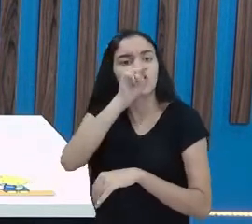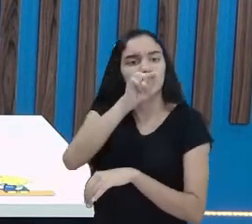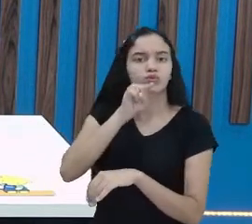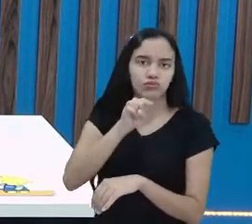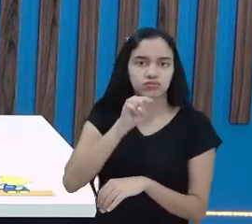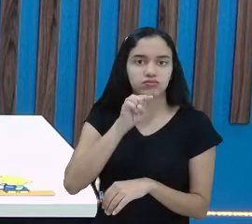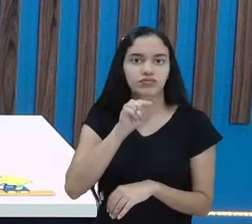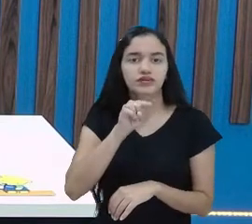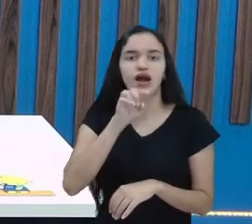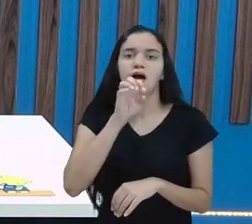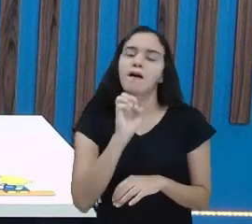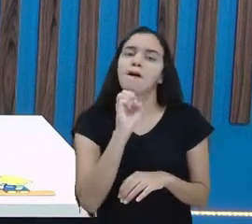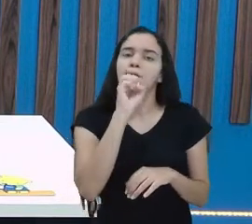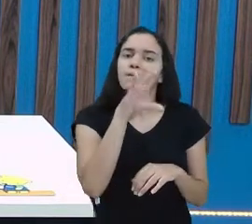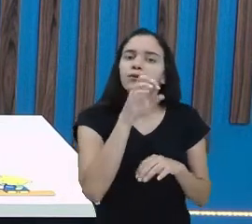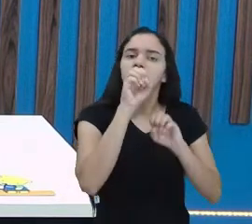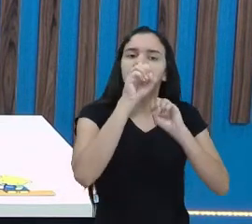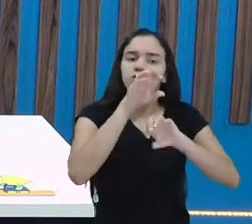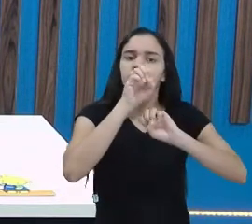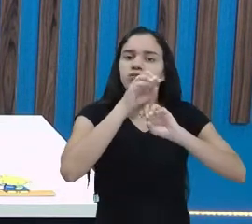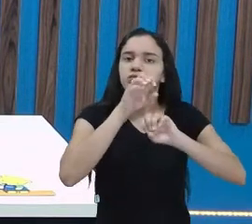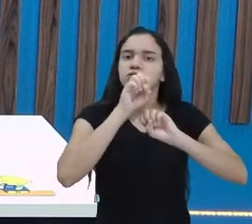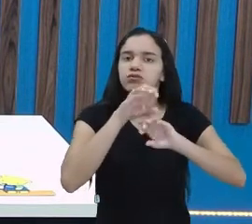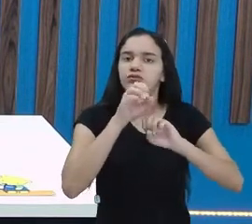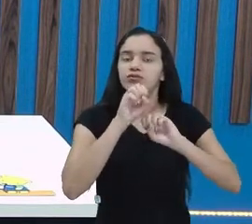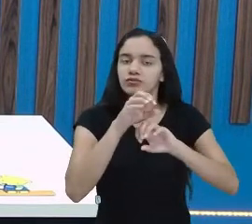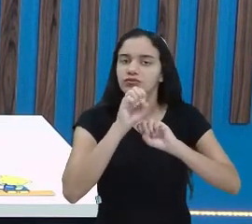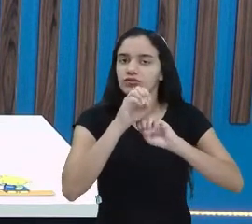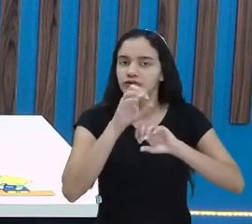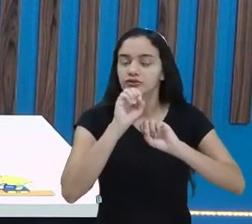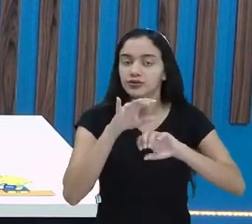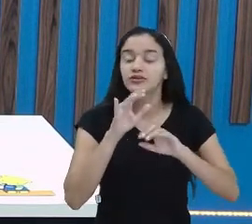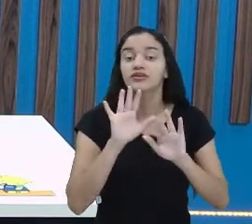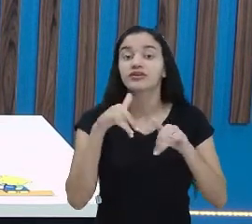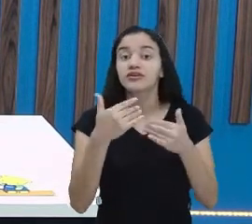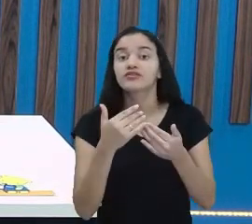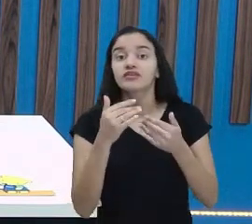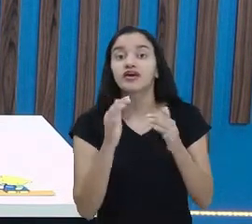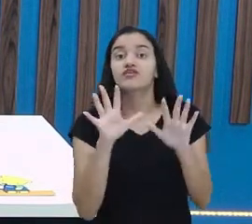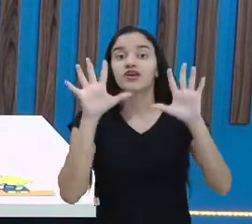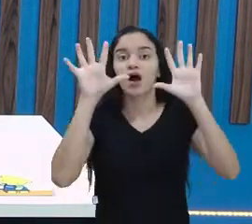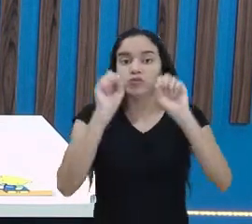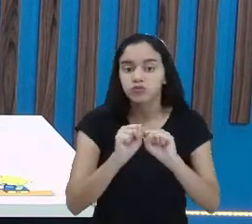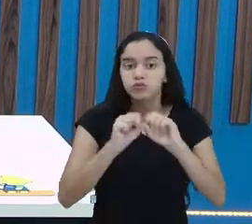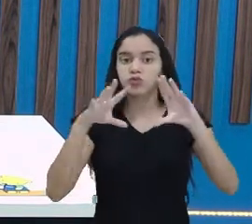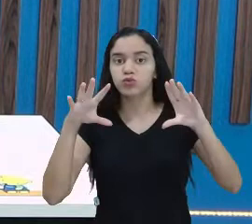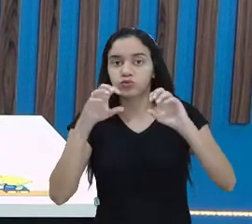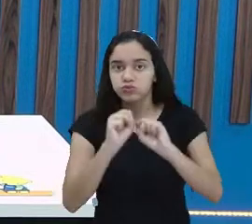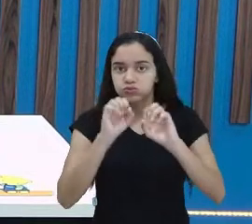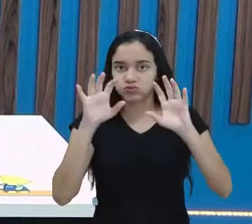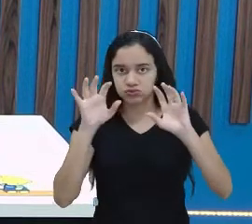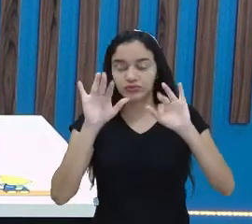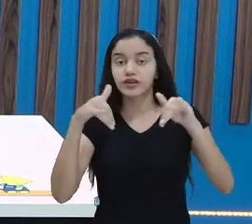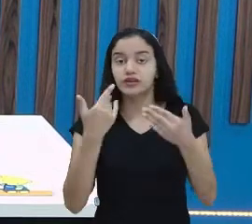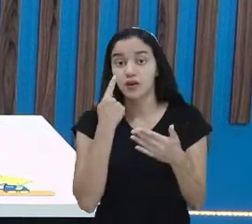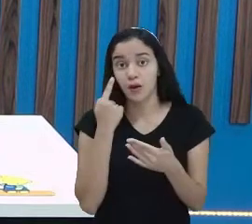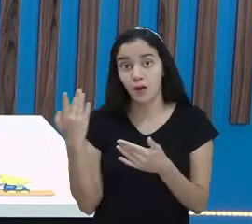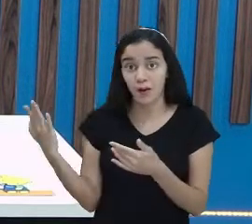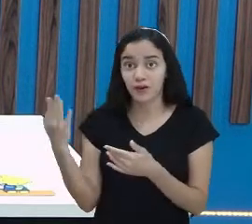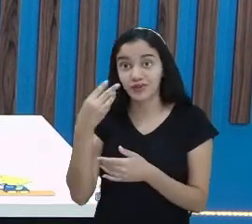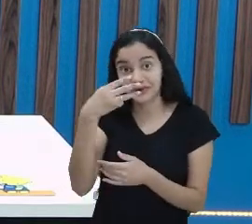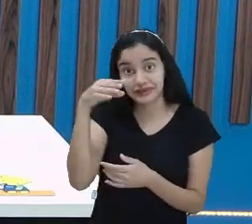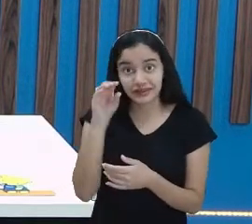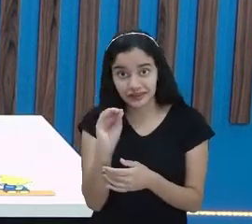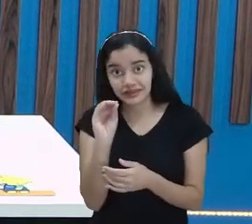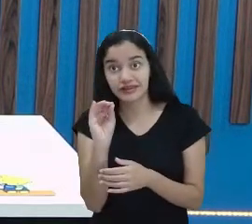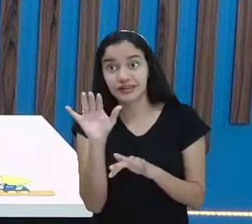pontinhos ficam acendendo e apagando, significa que ele está contando os minutinhos, tá certo? Para depois passar. Aqui eu estou em 30.